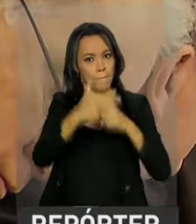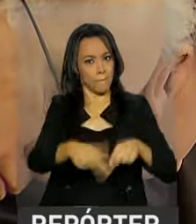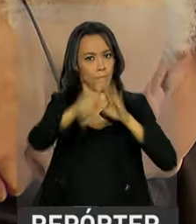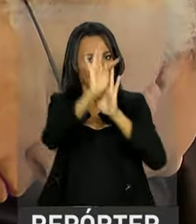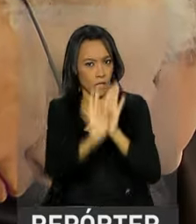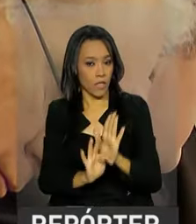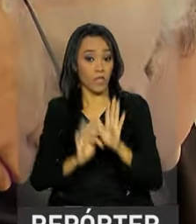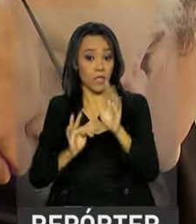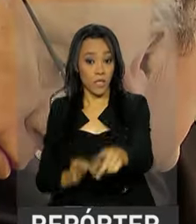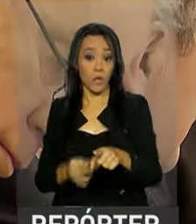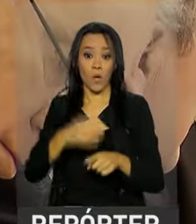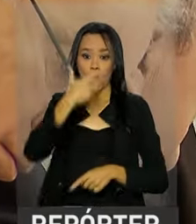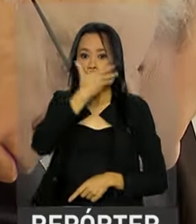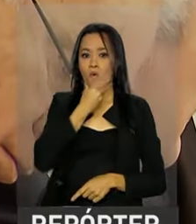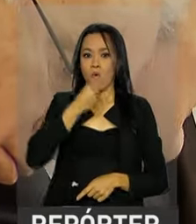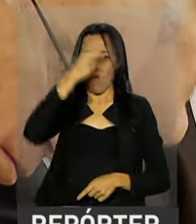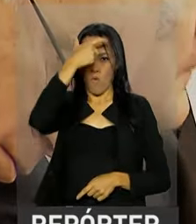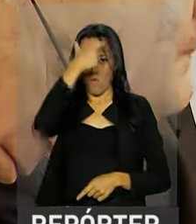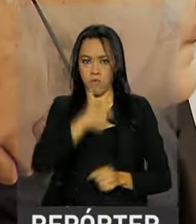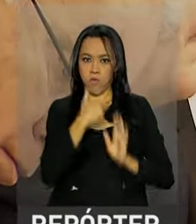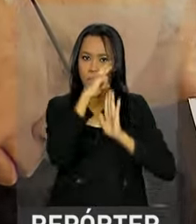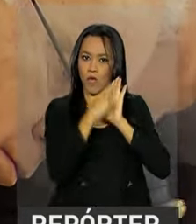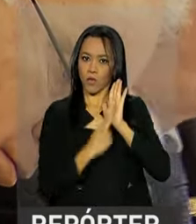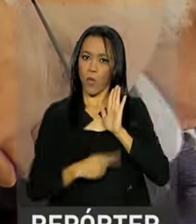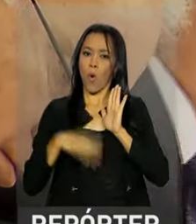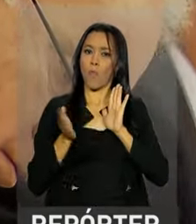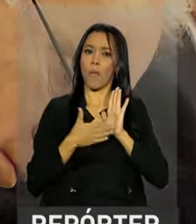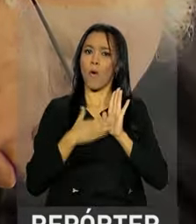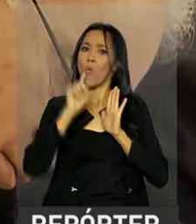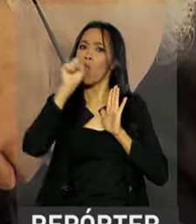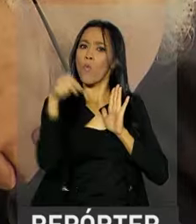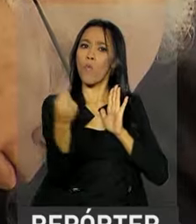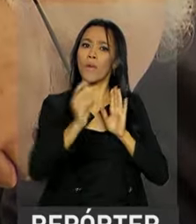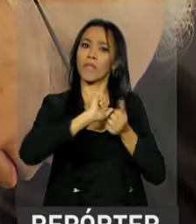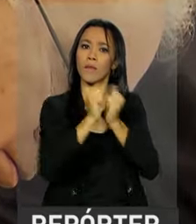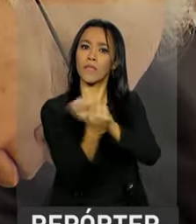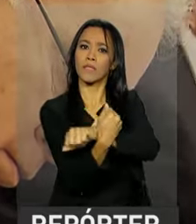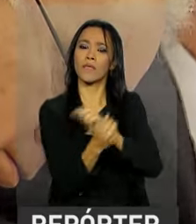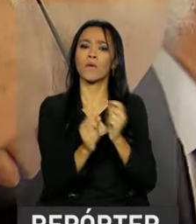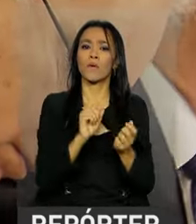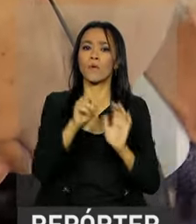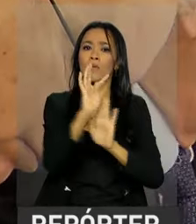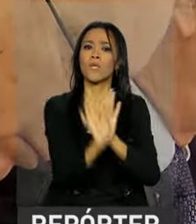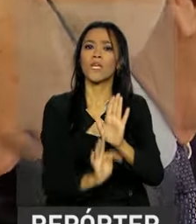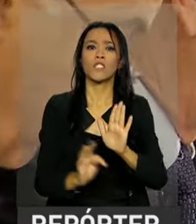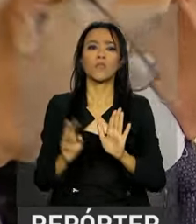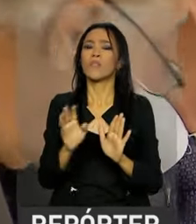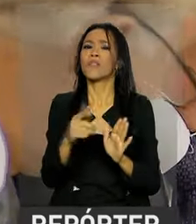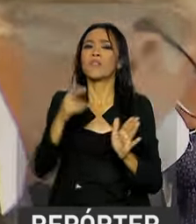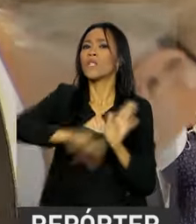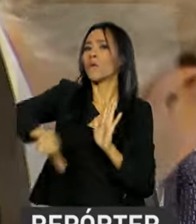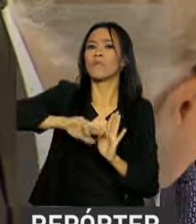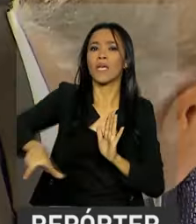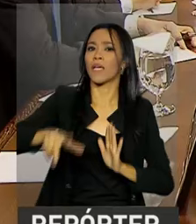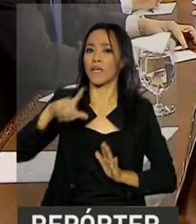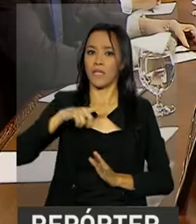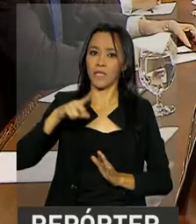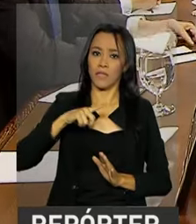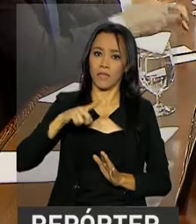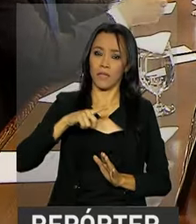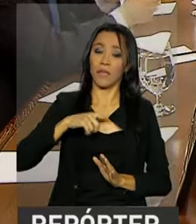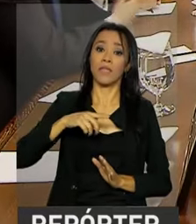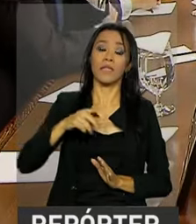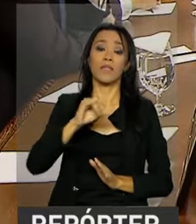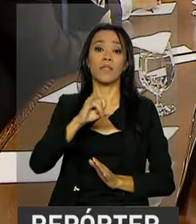relator da proposta na casa disse que uma das adaptações acertadas é que não haverá idade mínima para o trabalhador ser